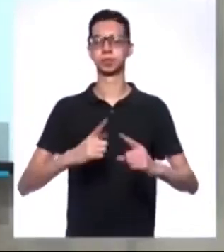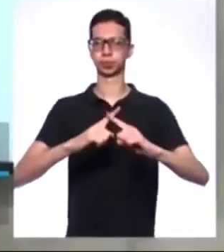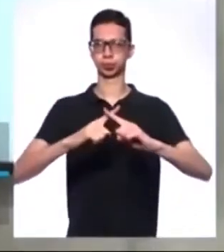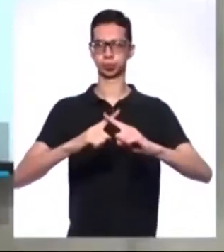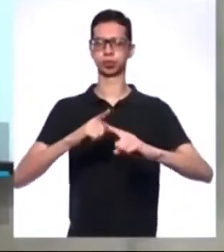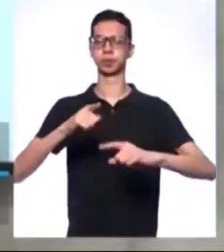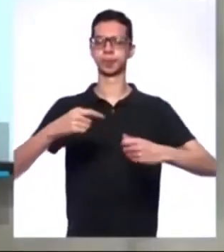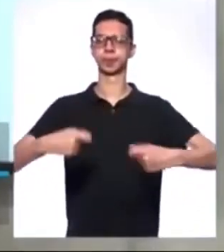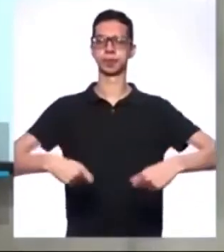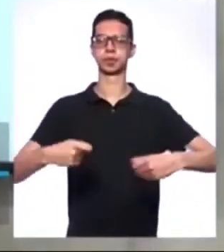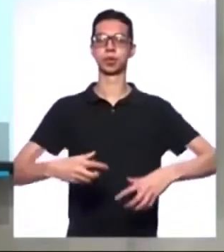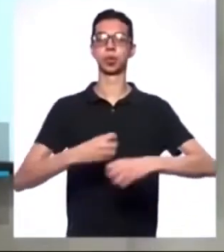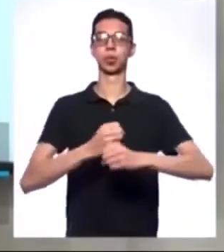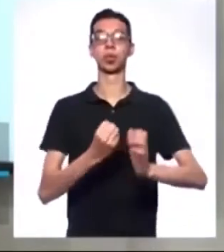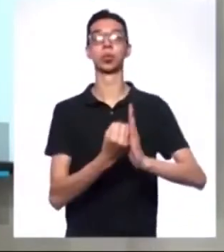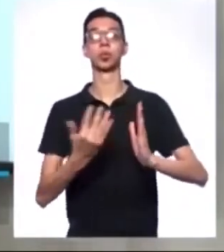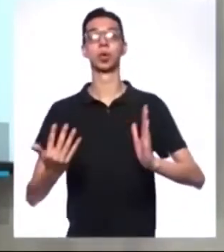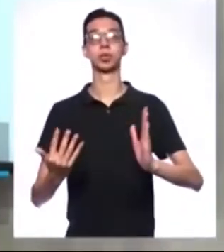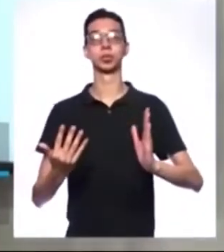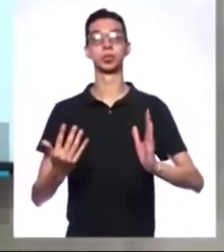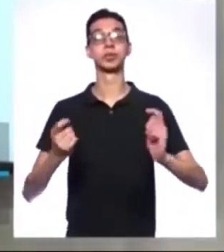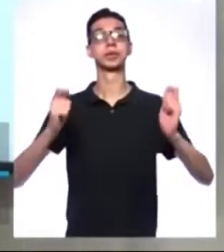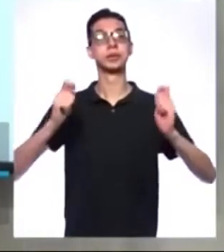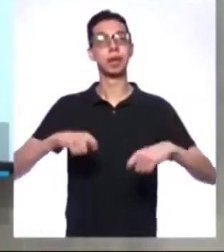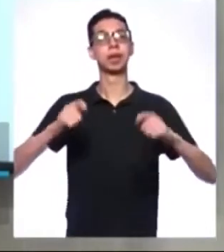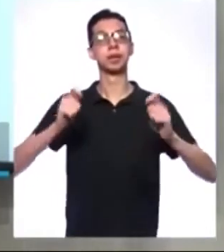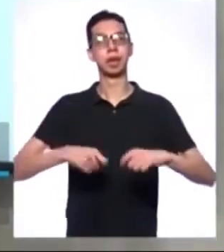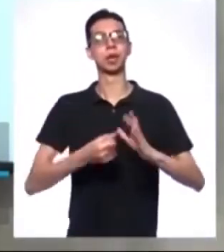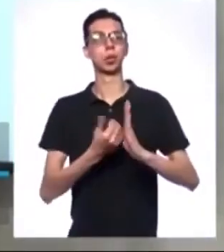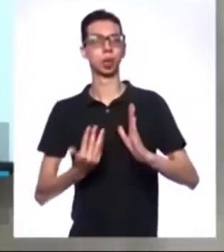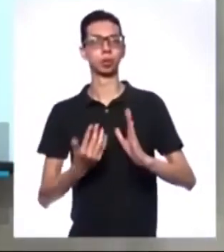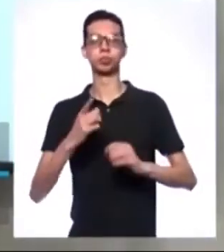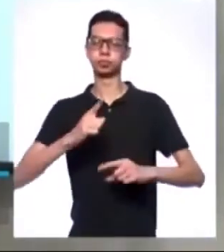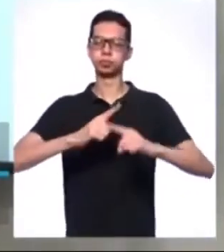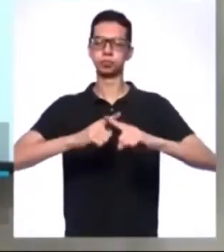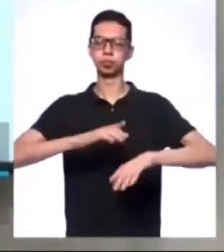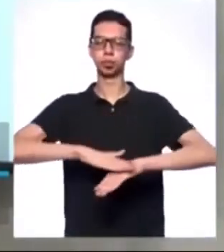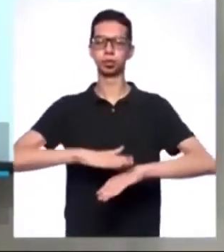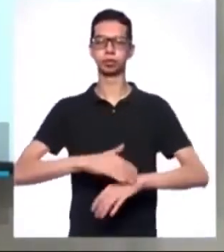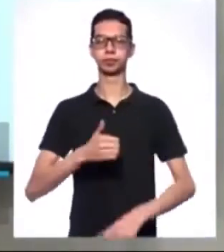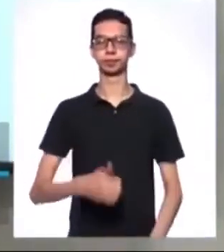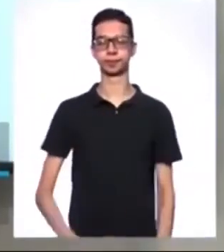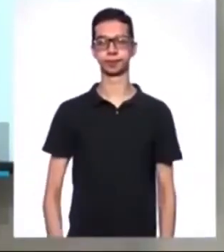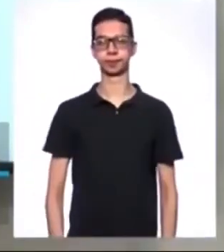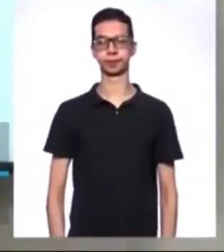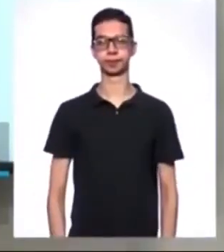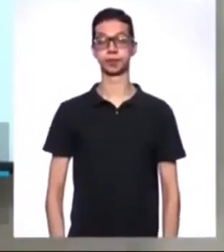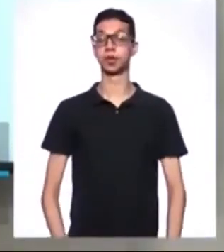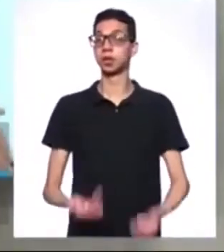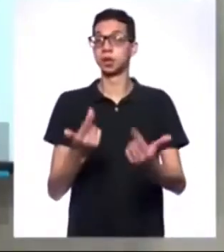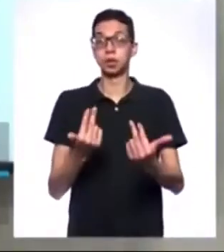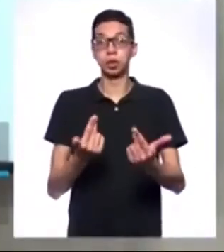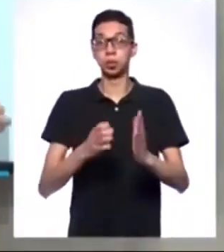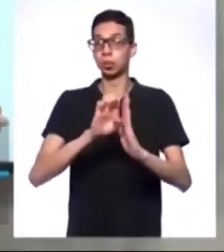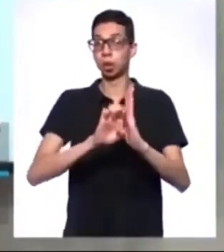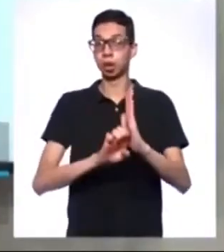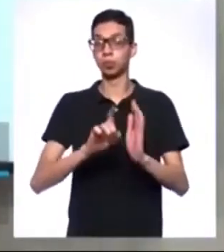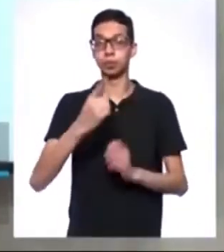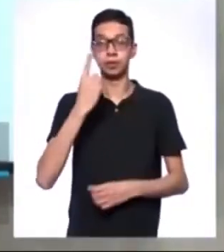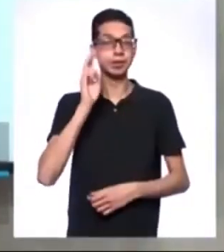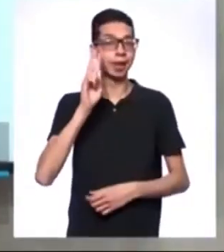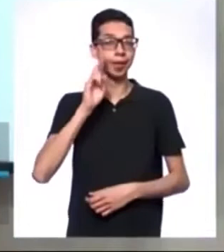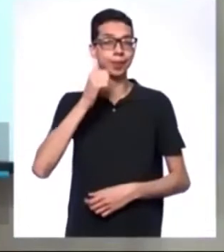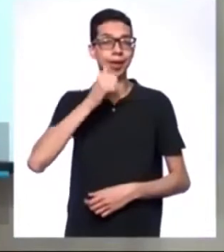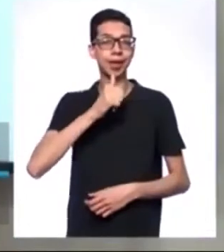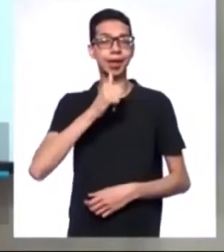você tem que contar quantas possibilidades e fazer o que multiplicar é igualzinho o exercício da cachorrinha Kika